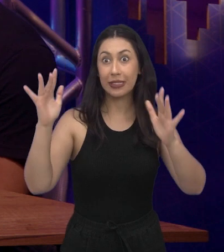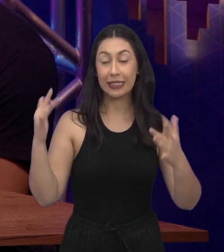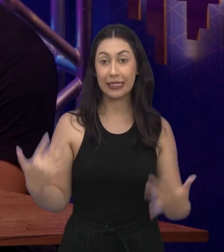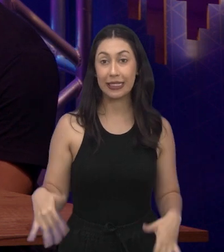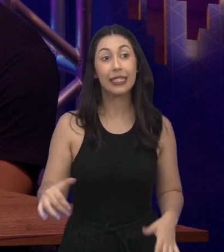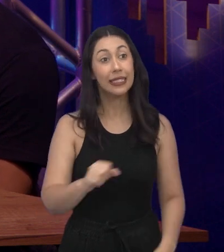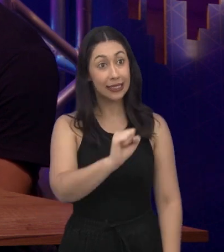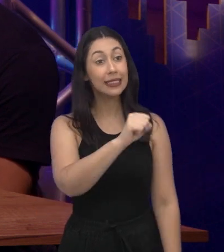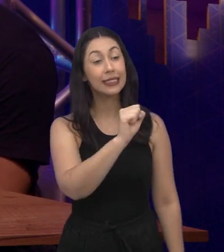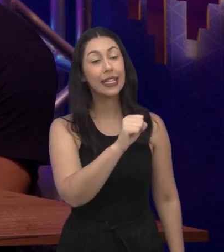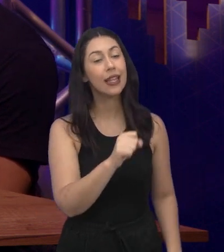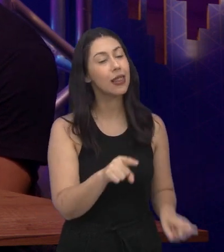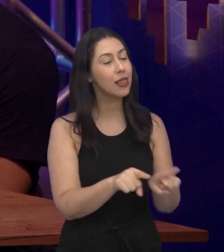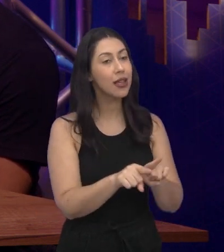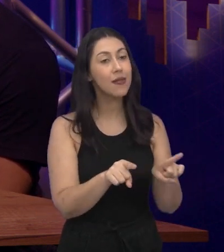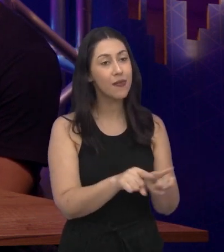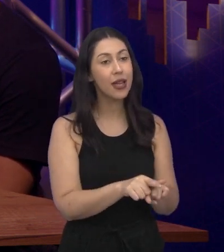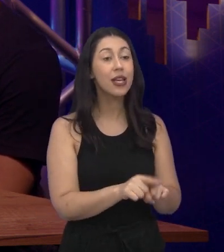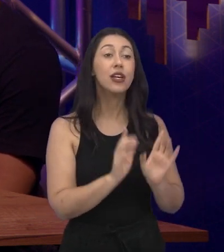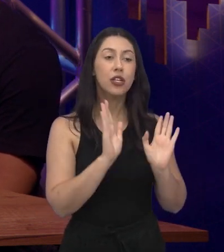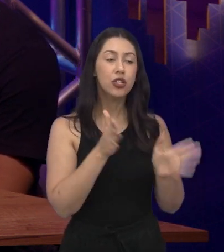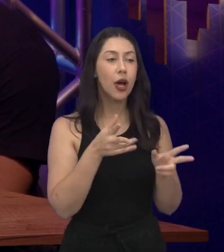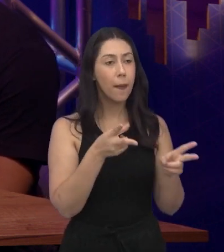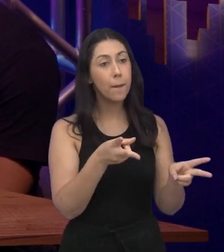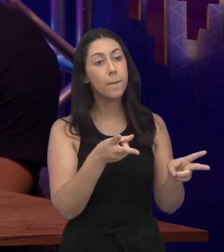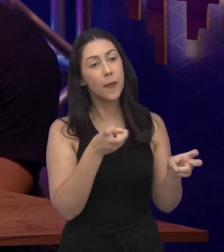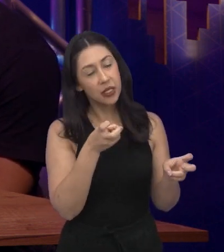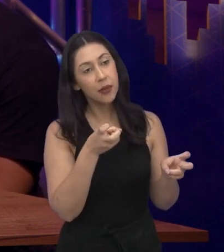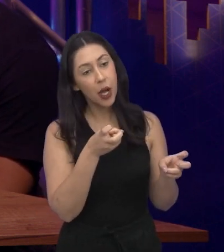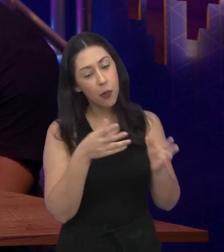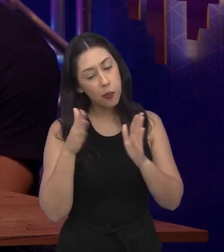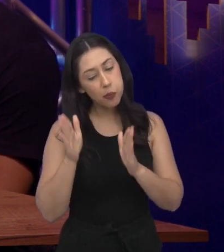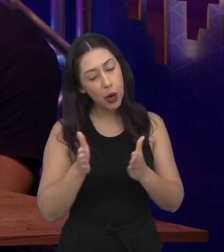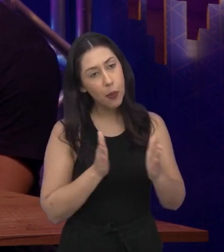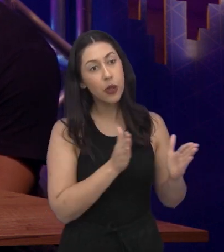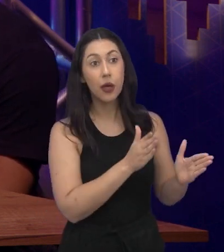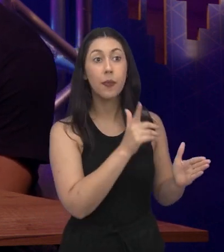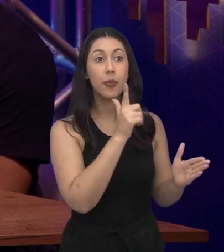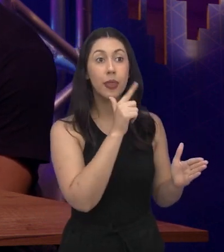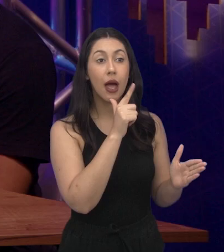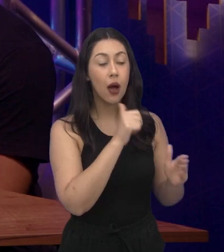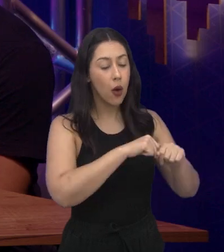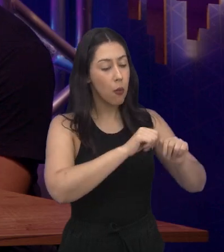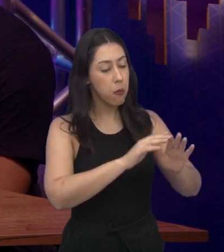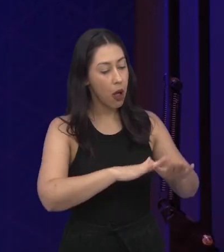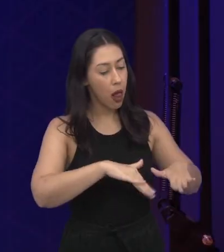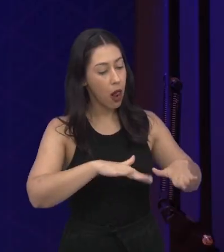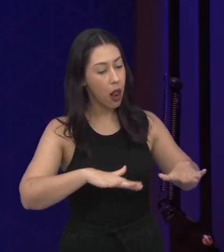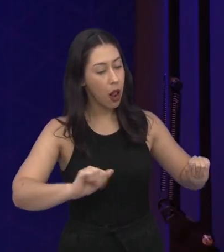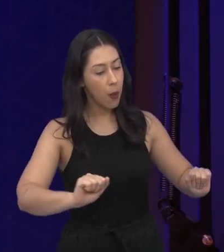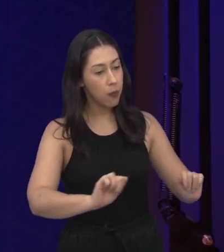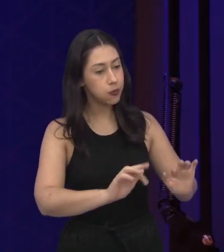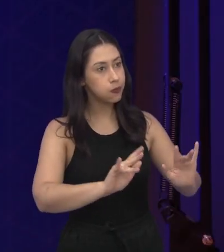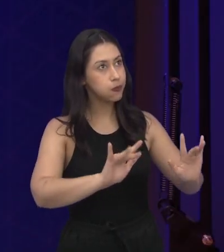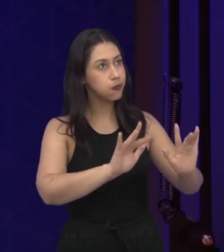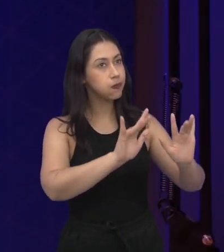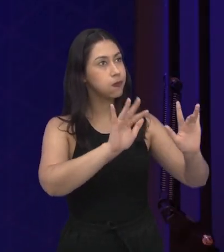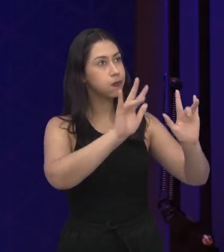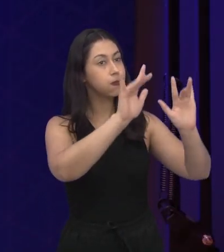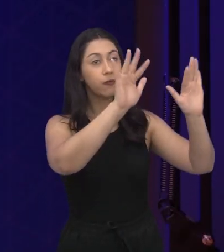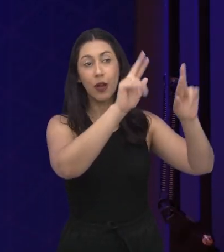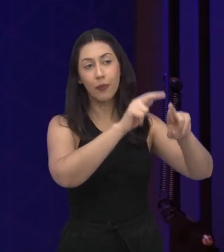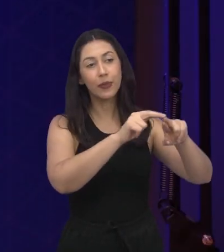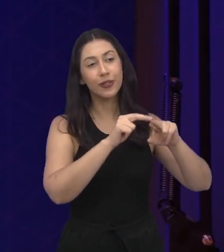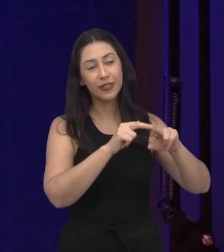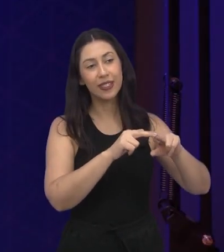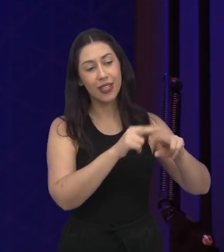ela tá fervendo. Né? Exato. E naturalmente a gente já tem esse processo, que seria a evaporação. A água evapora constantemente,